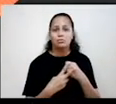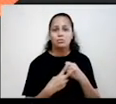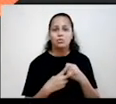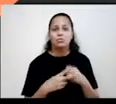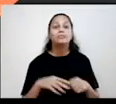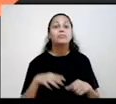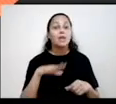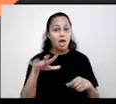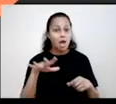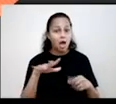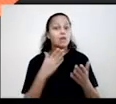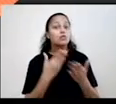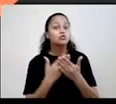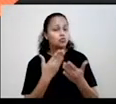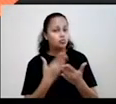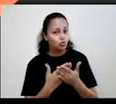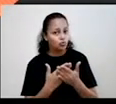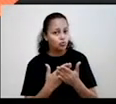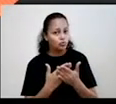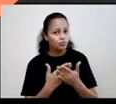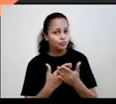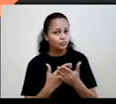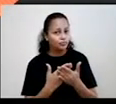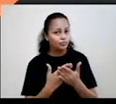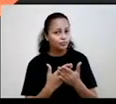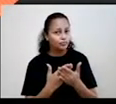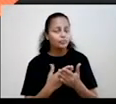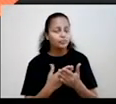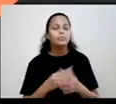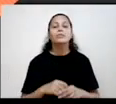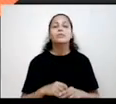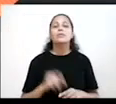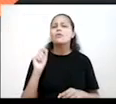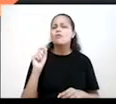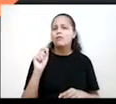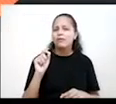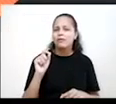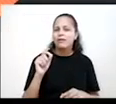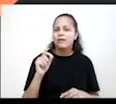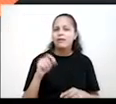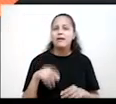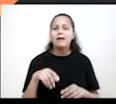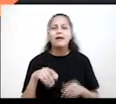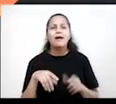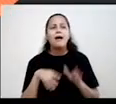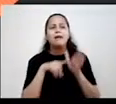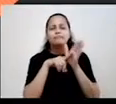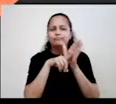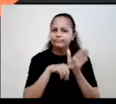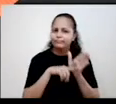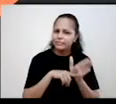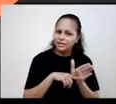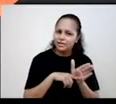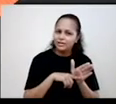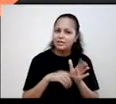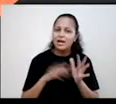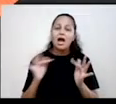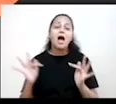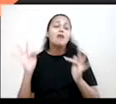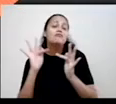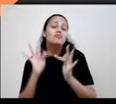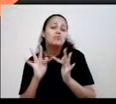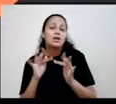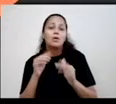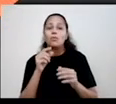de estudo da sintaxe. E quando a gente fala de análise sintática, é justamente analisar a função que